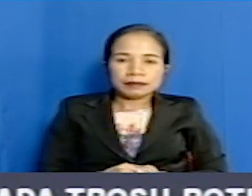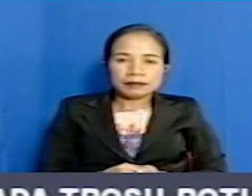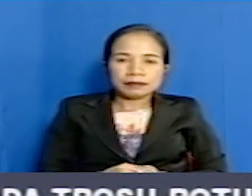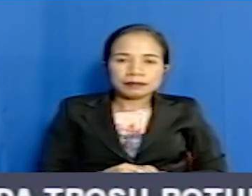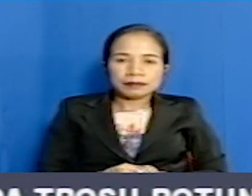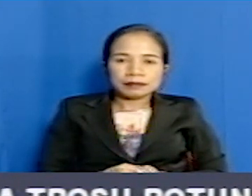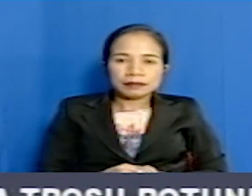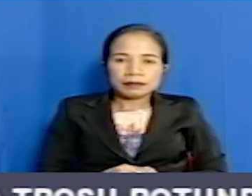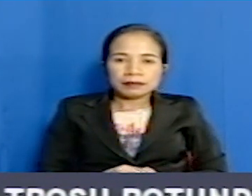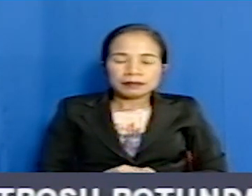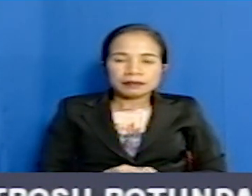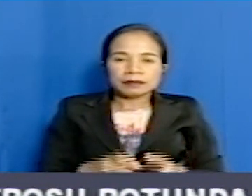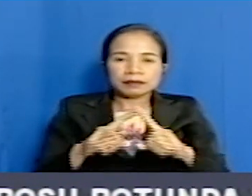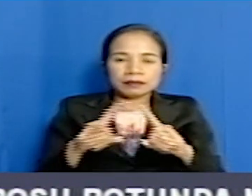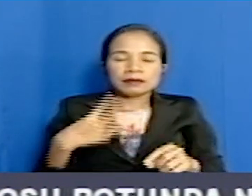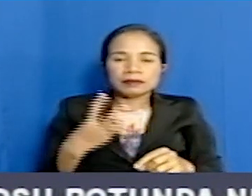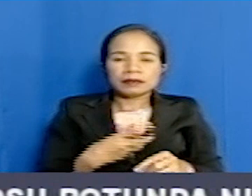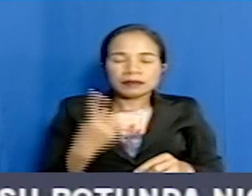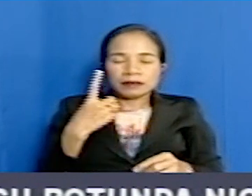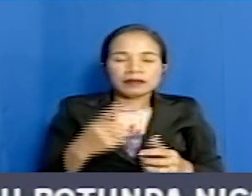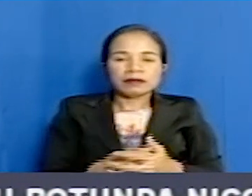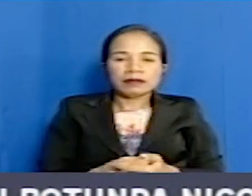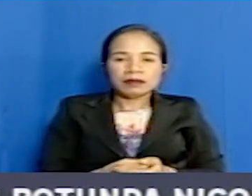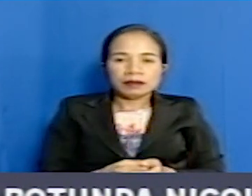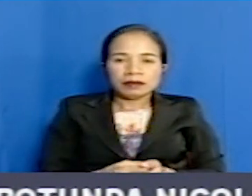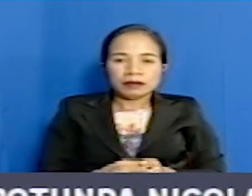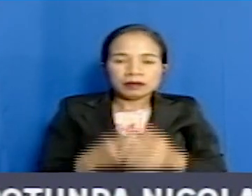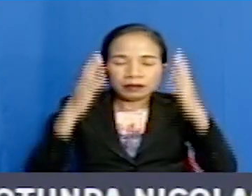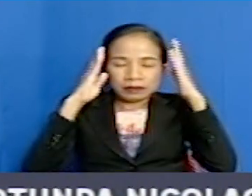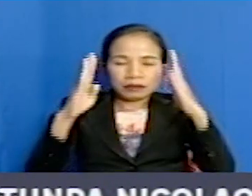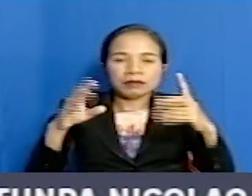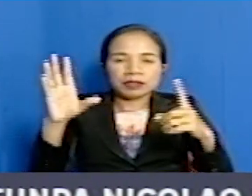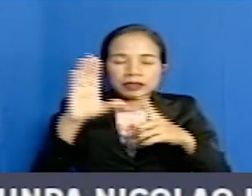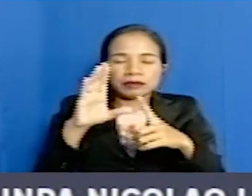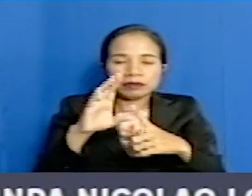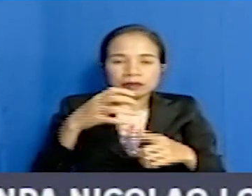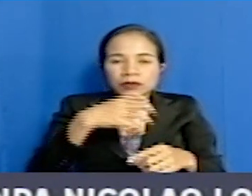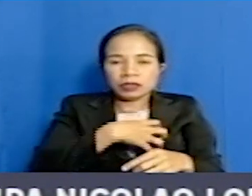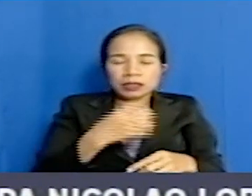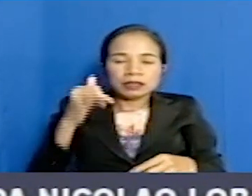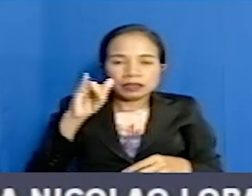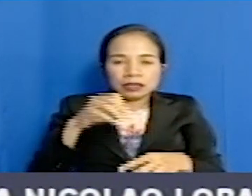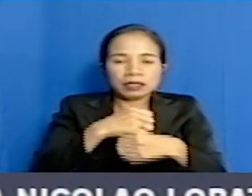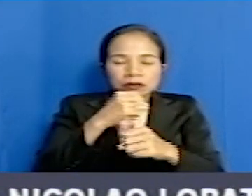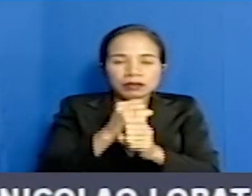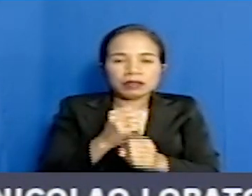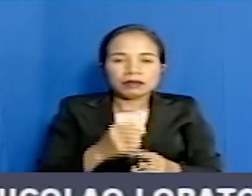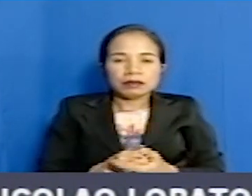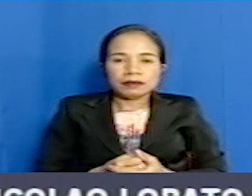la latuir, mas kita fuah tensel nafati hostelnya komandan sira pada bela halo